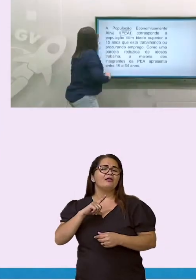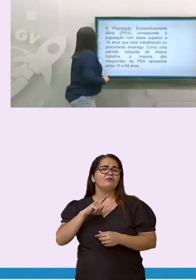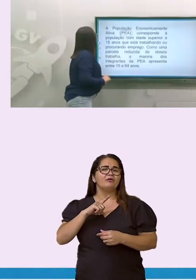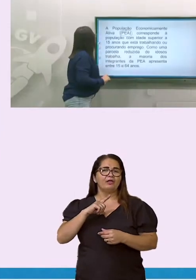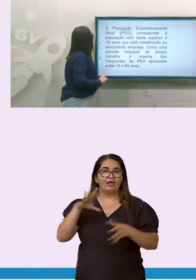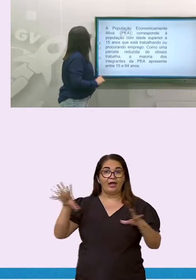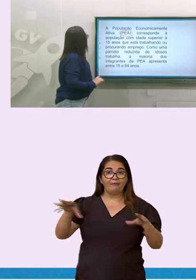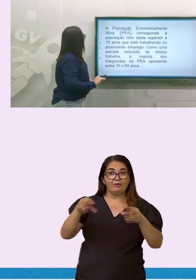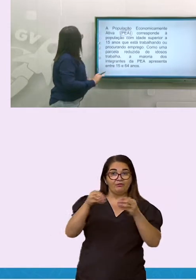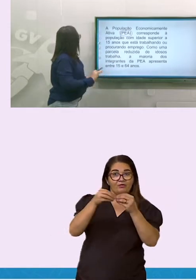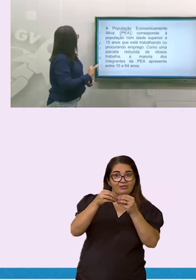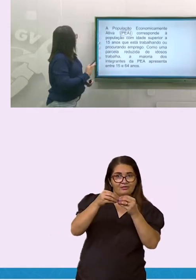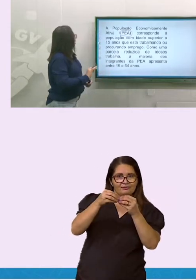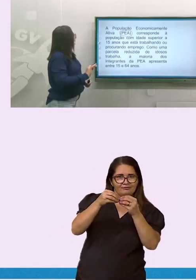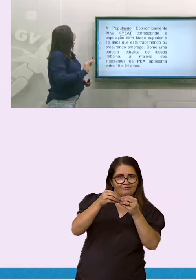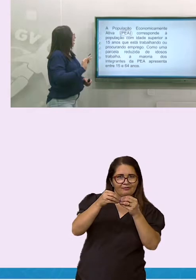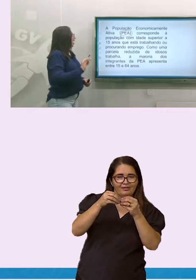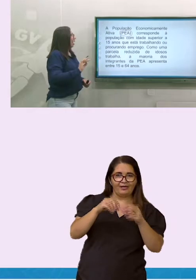começar marcando